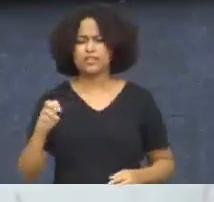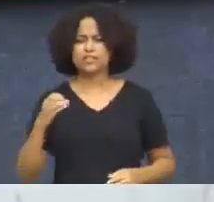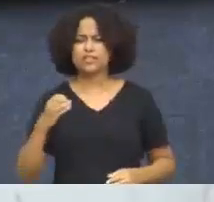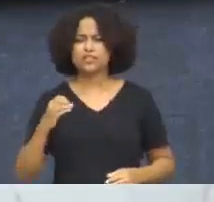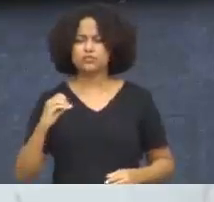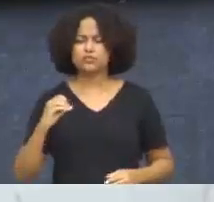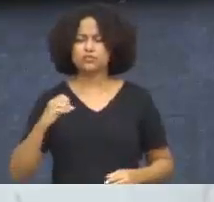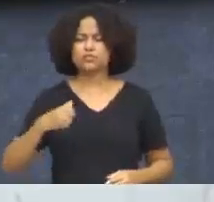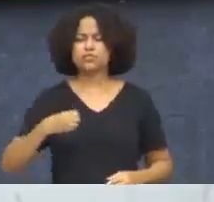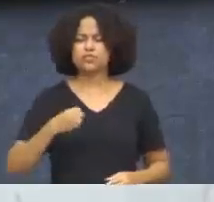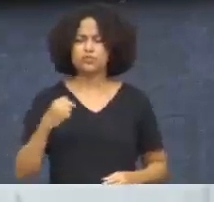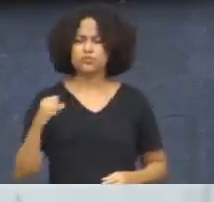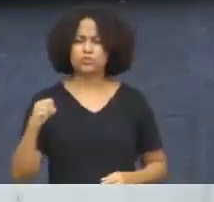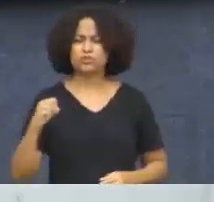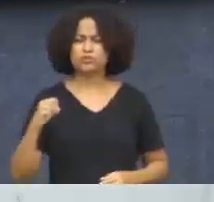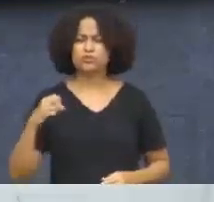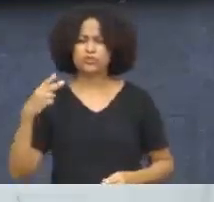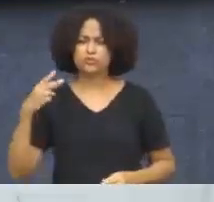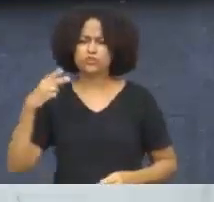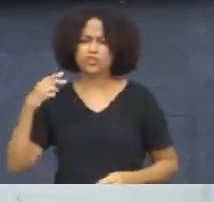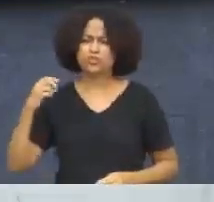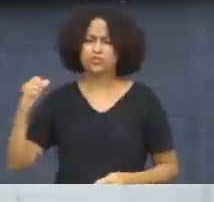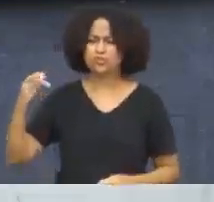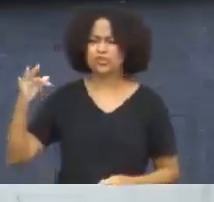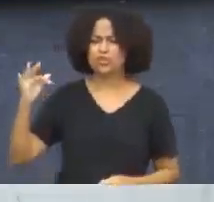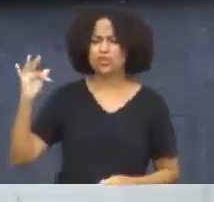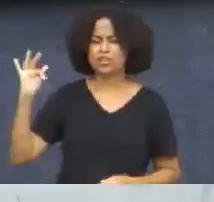508/2023, autoria vereador Fernando Luiz.